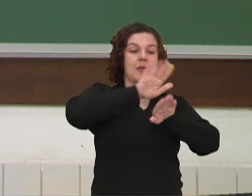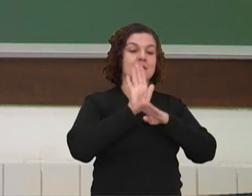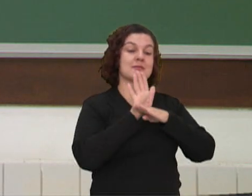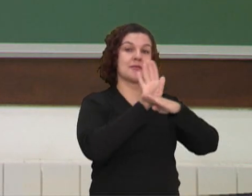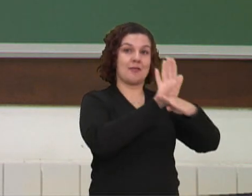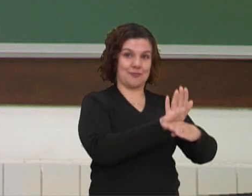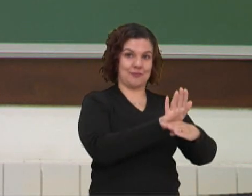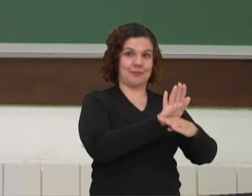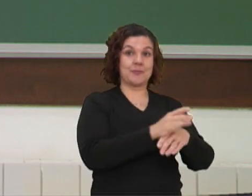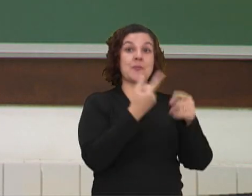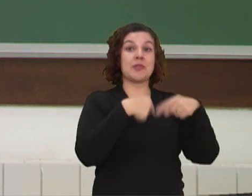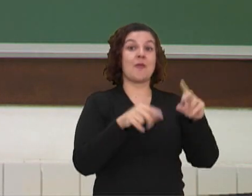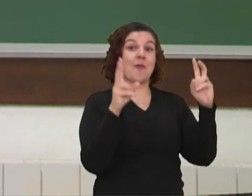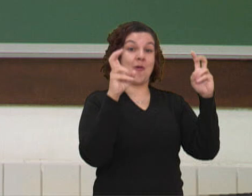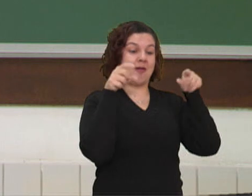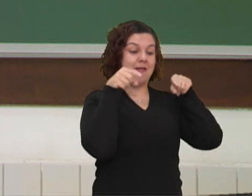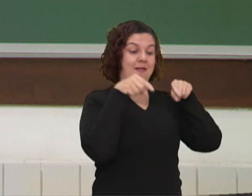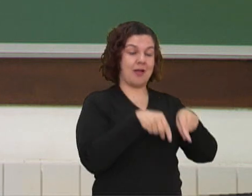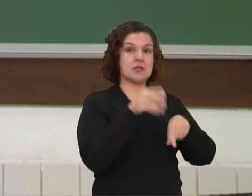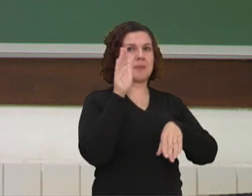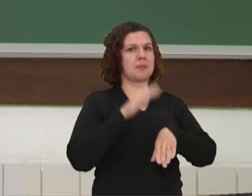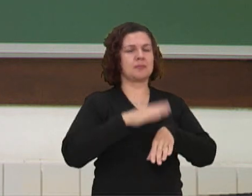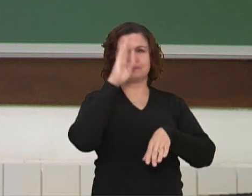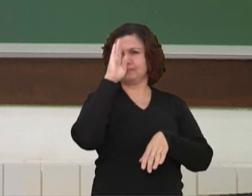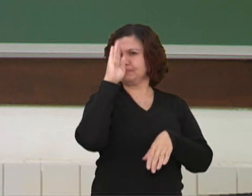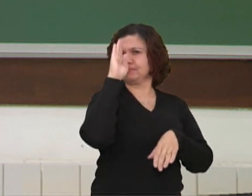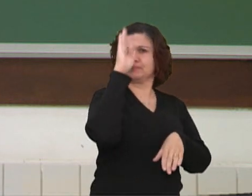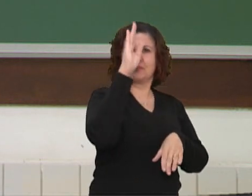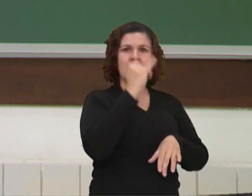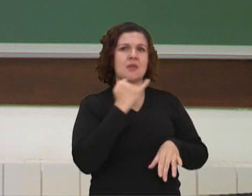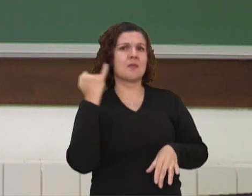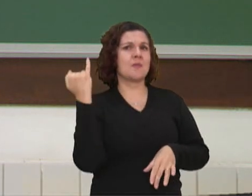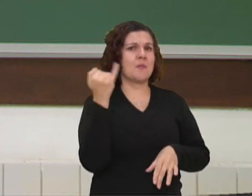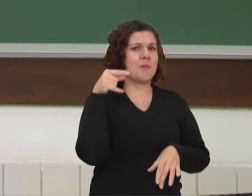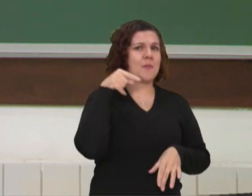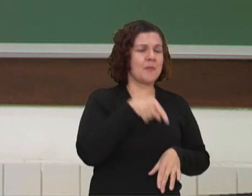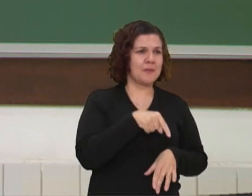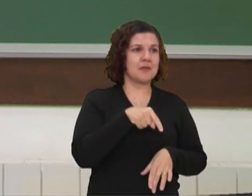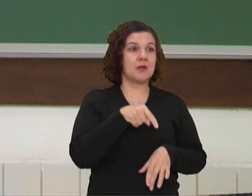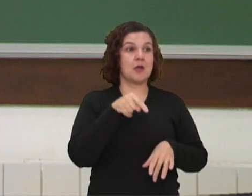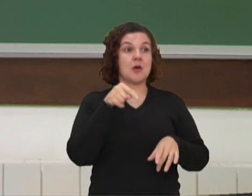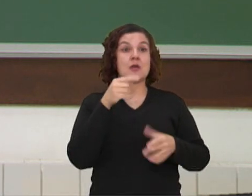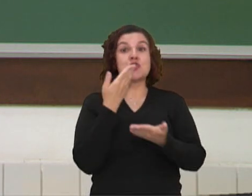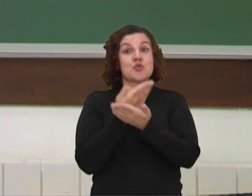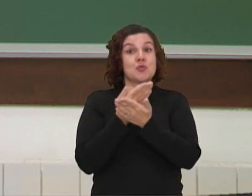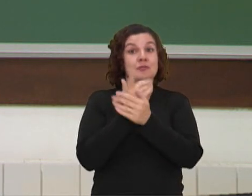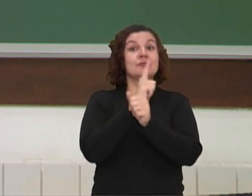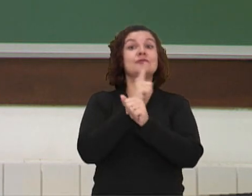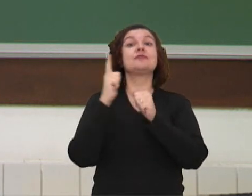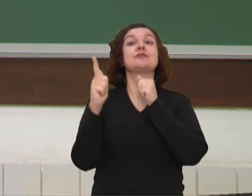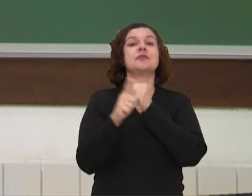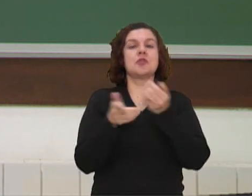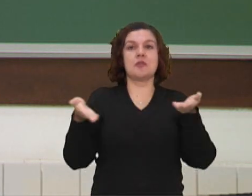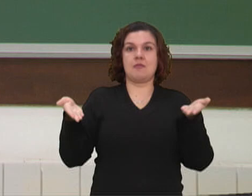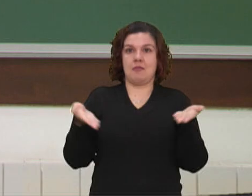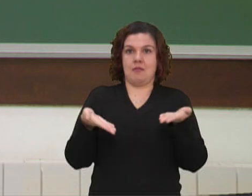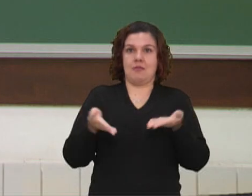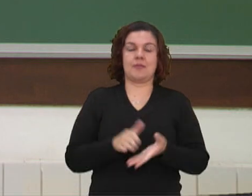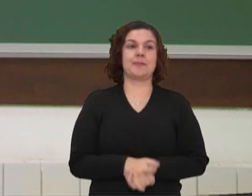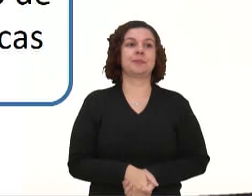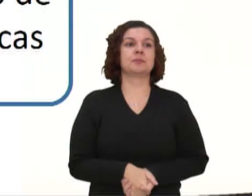item aqui de definição de trabalho é extremamente importante para o olhar geográfico que nós queremos trazer